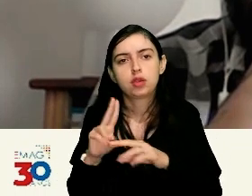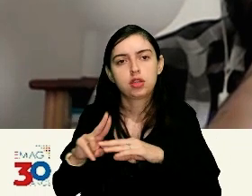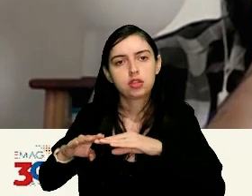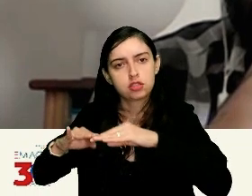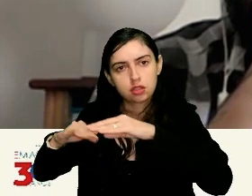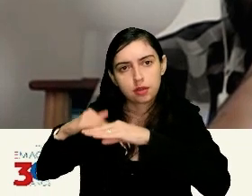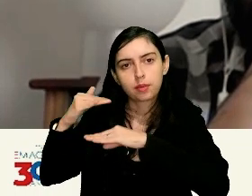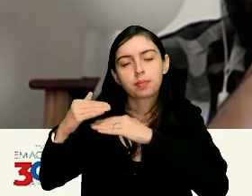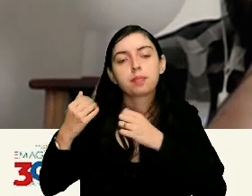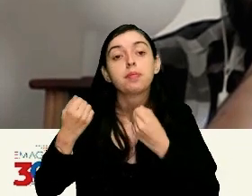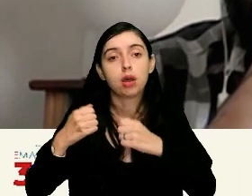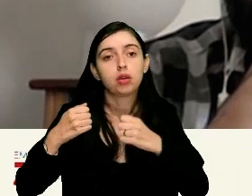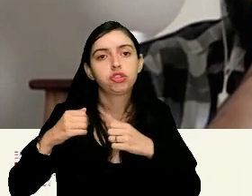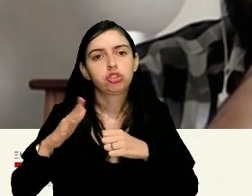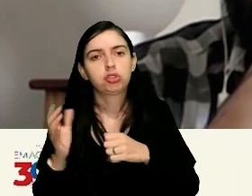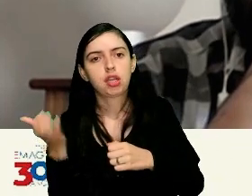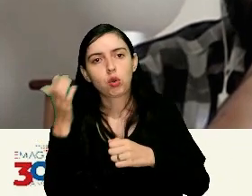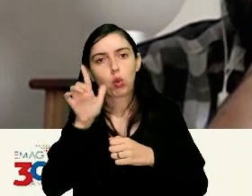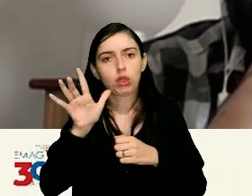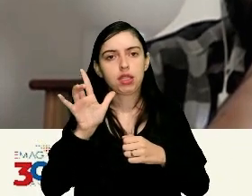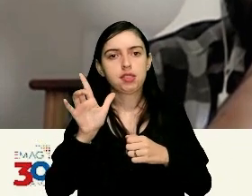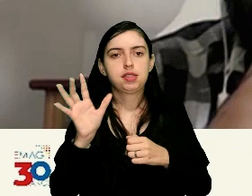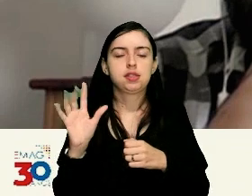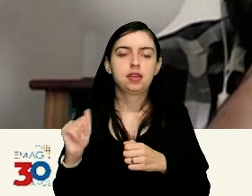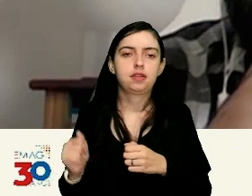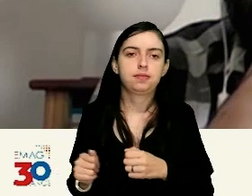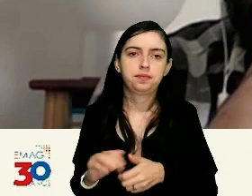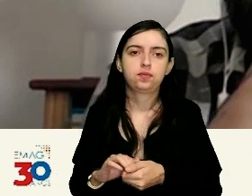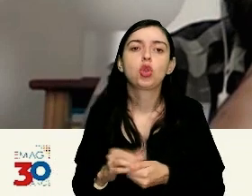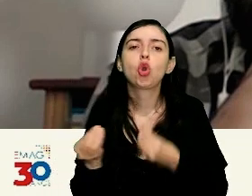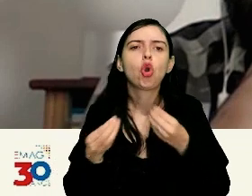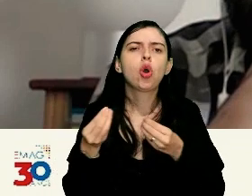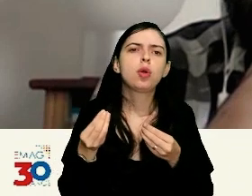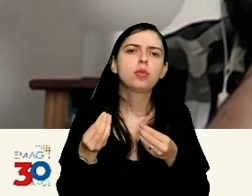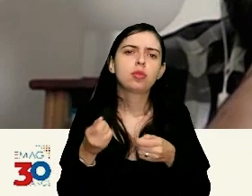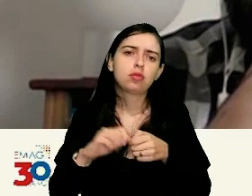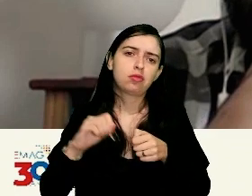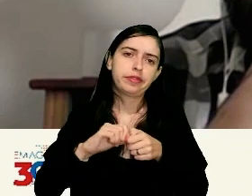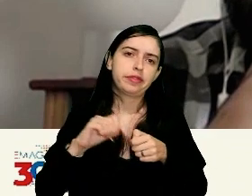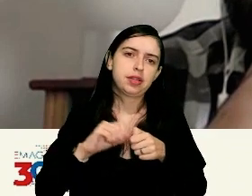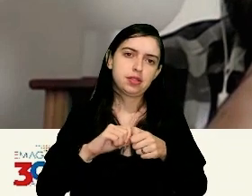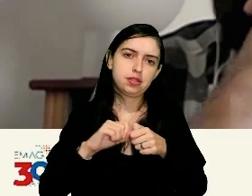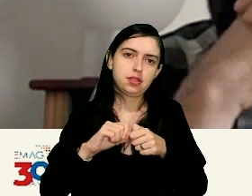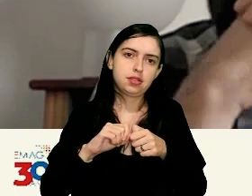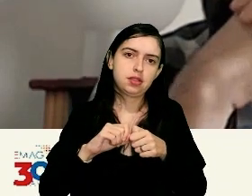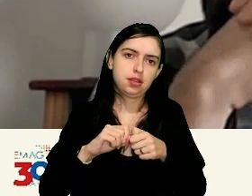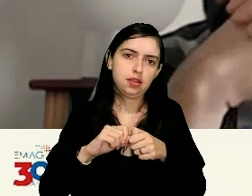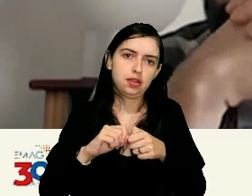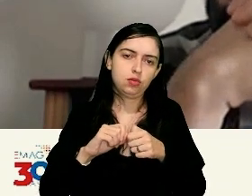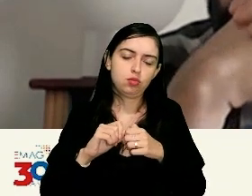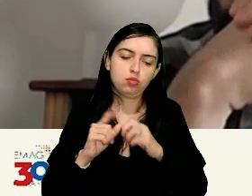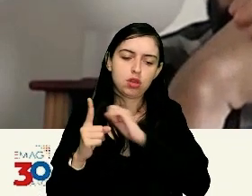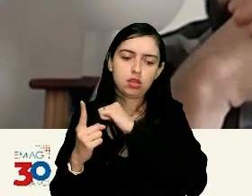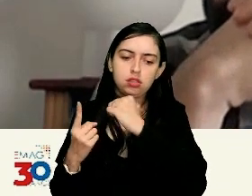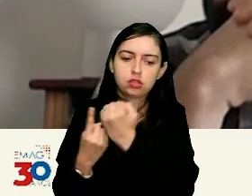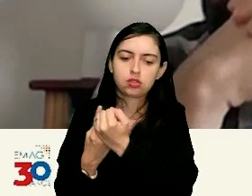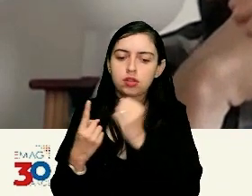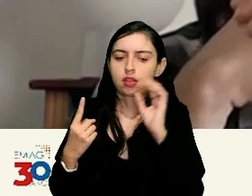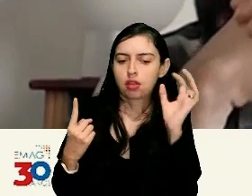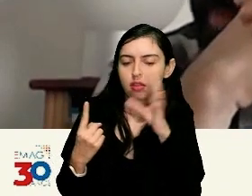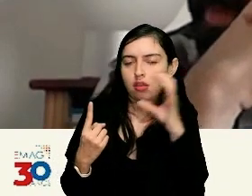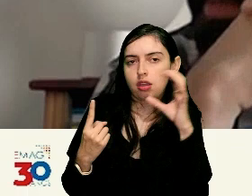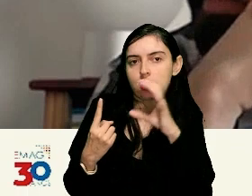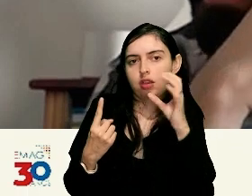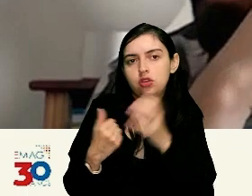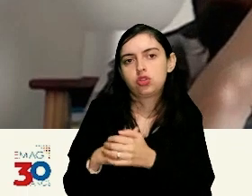né? Como a gente faz para fomentar uma sociedade em que o homem